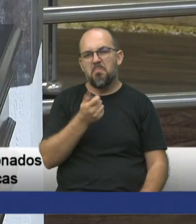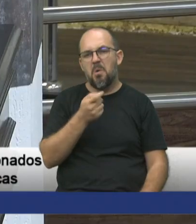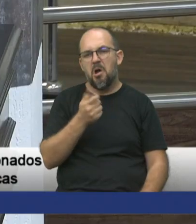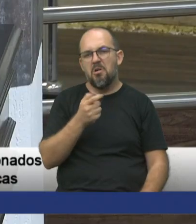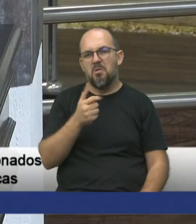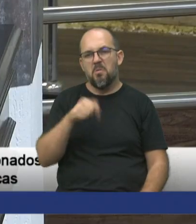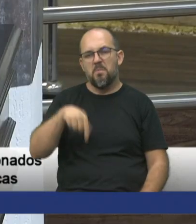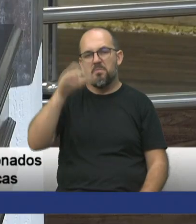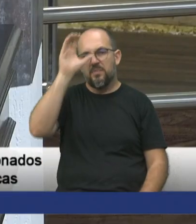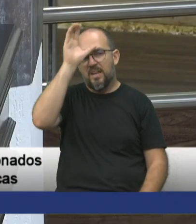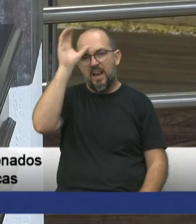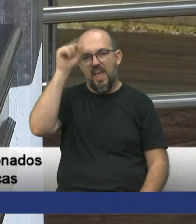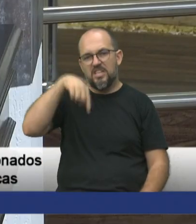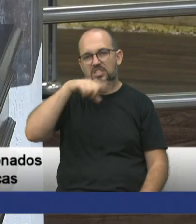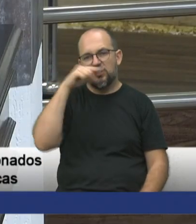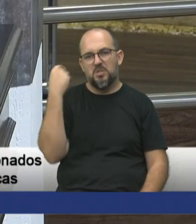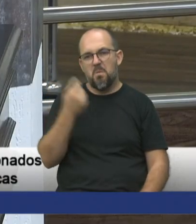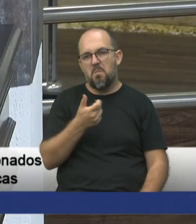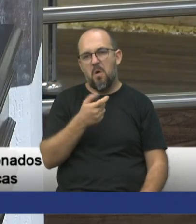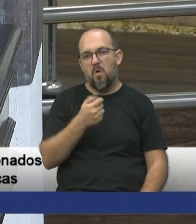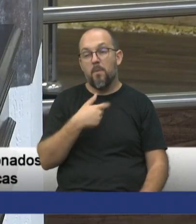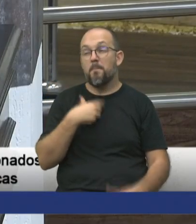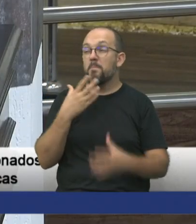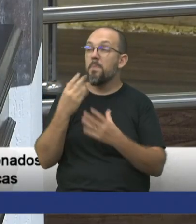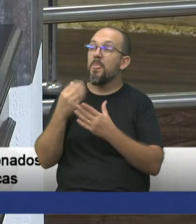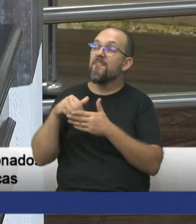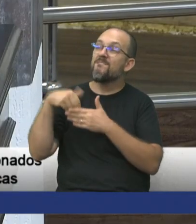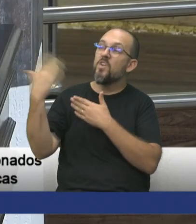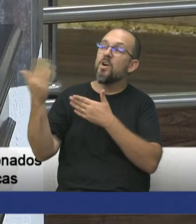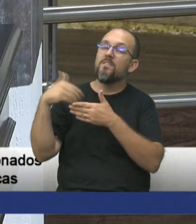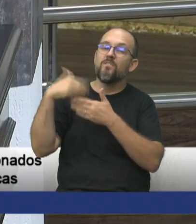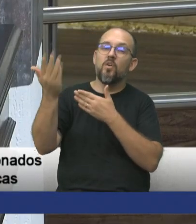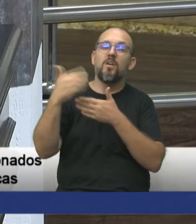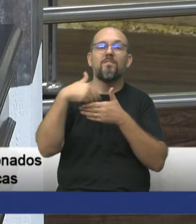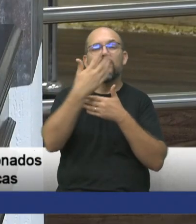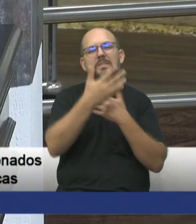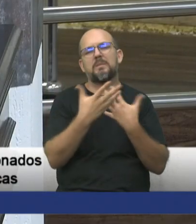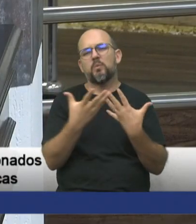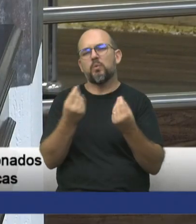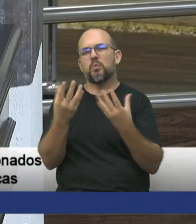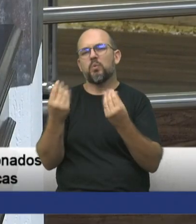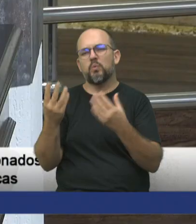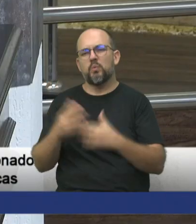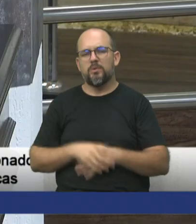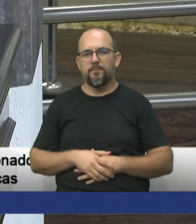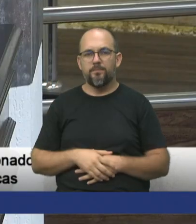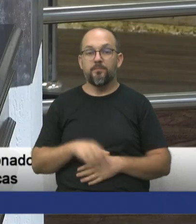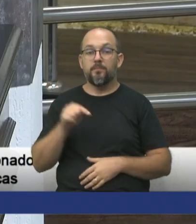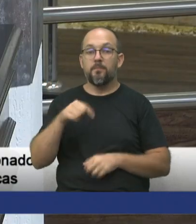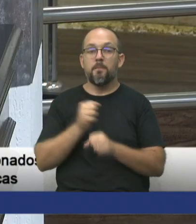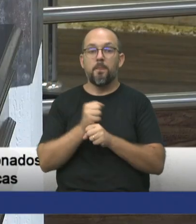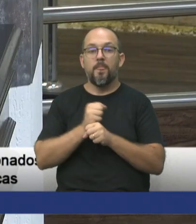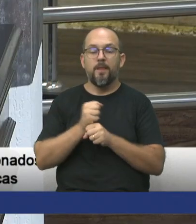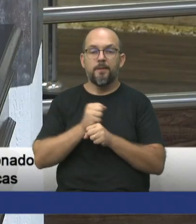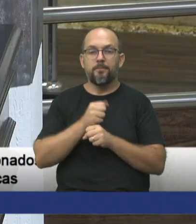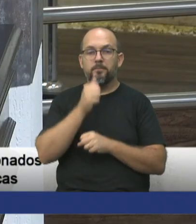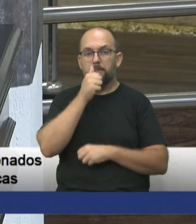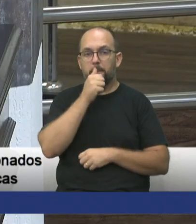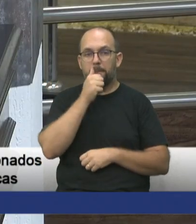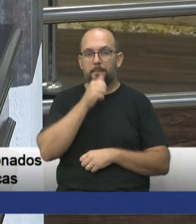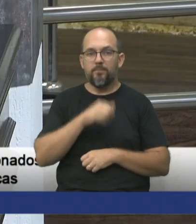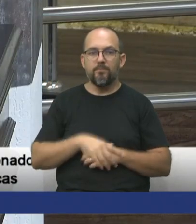nossa cidade. Eu tenho muito cliente fora. Esse ano eu me deparei com um caso